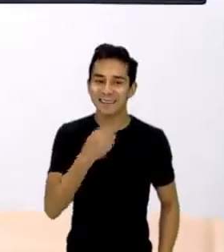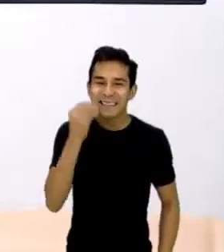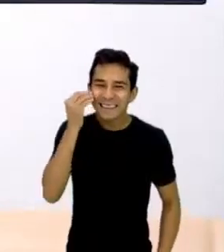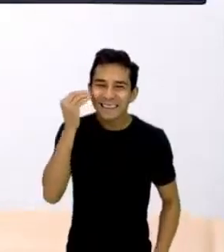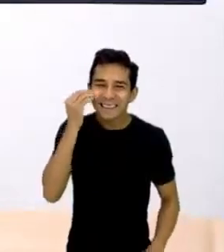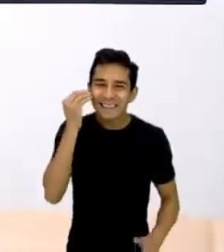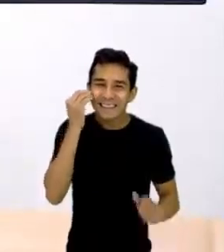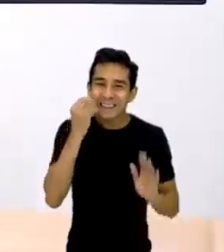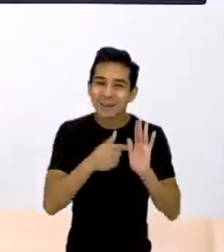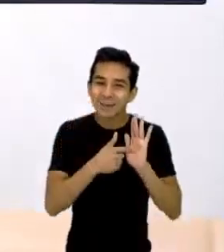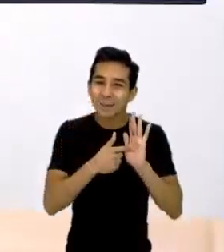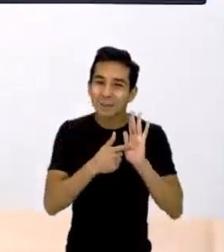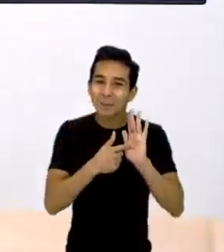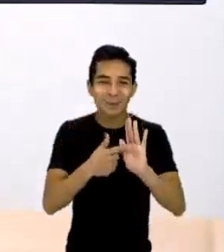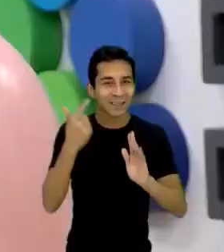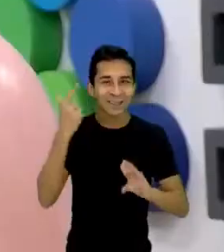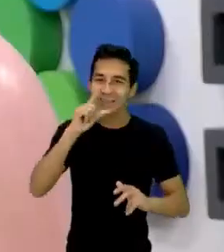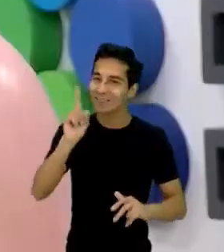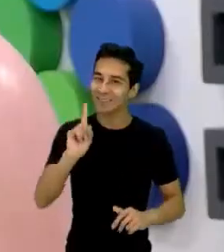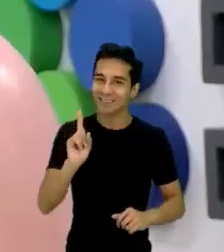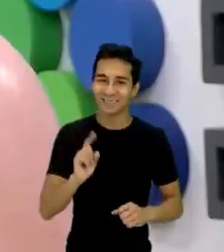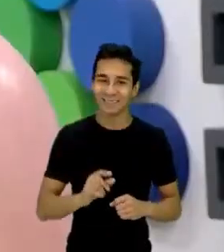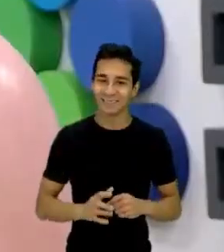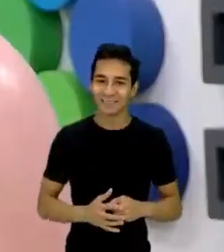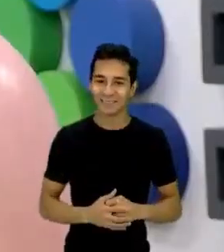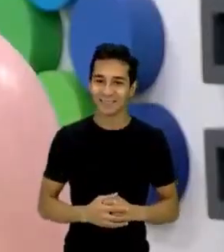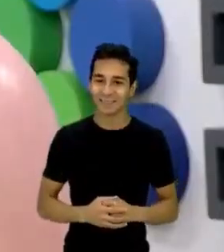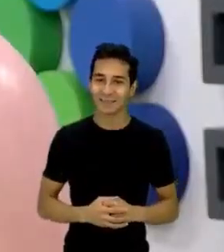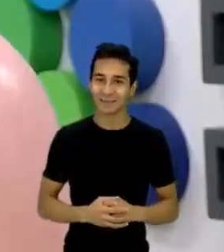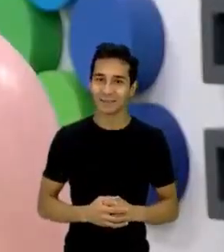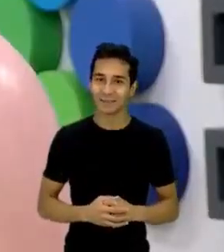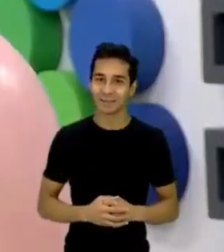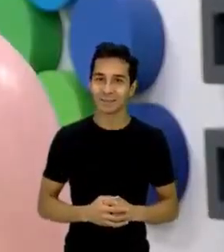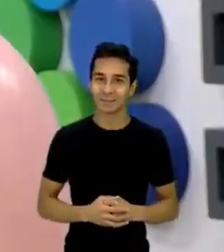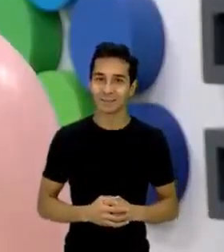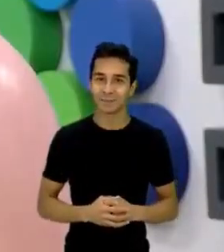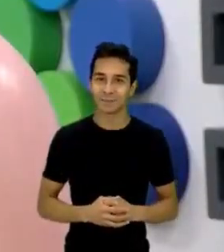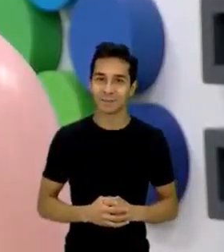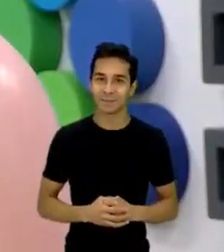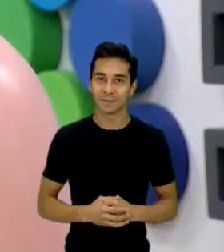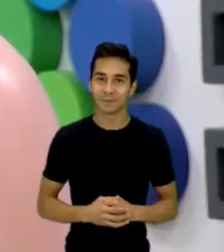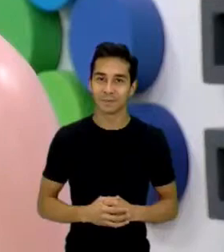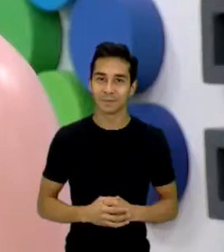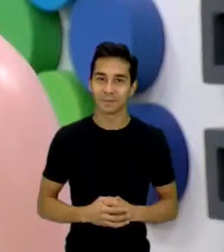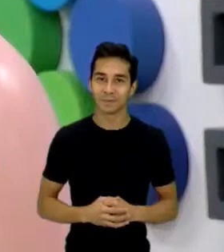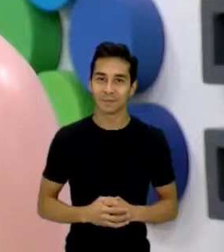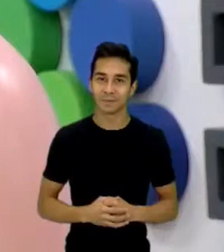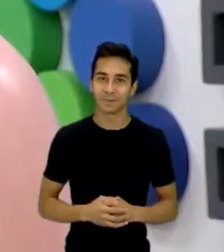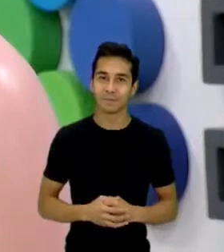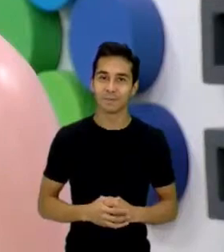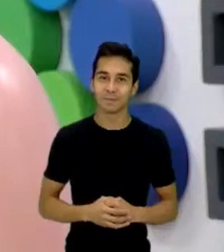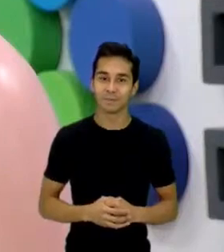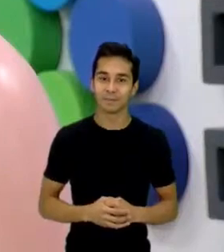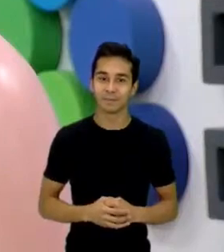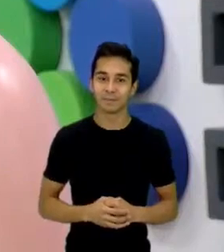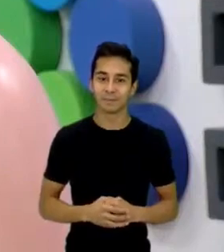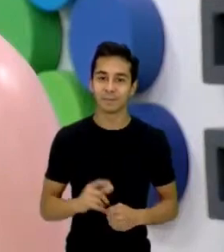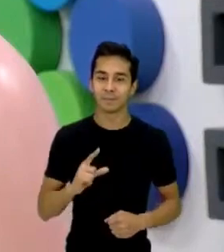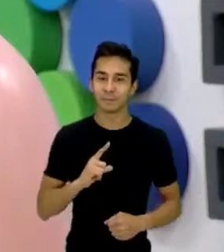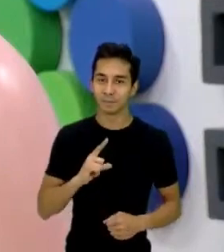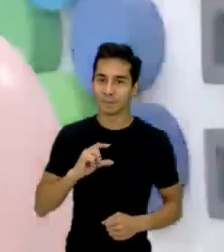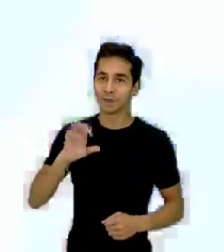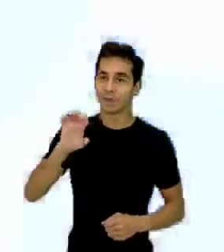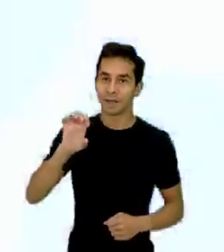da nossa, mas não sai, gente. Então, eu fico devendo. Bom, a gente tem um esôfago.